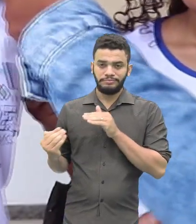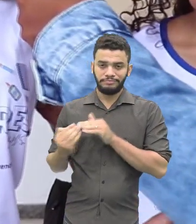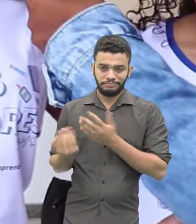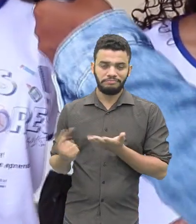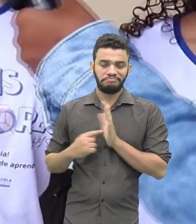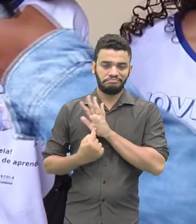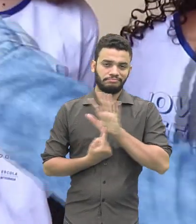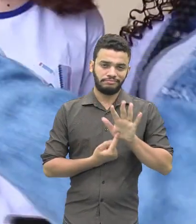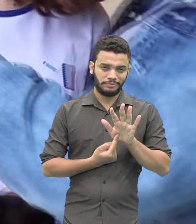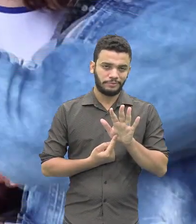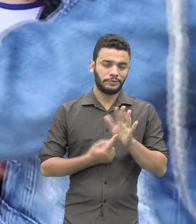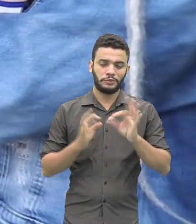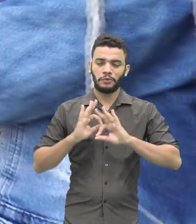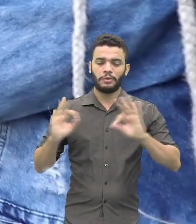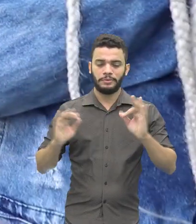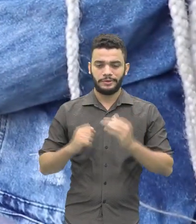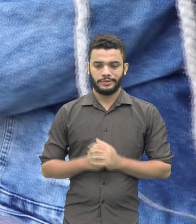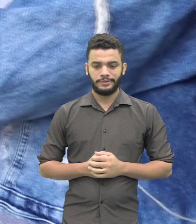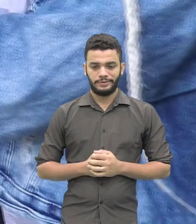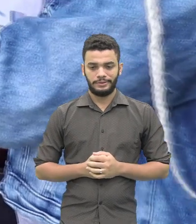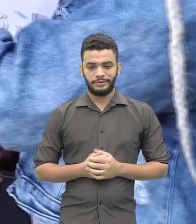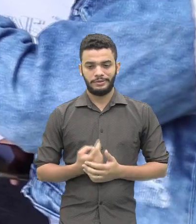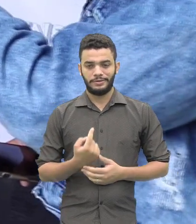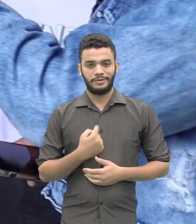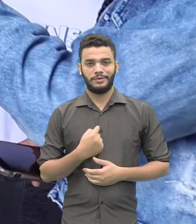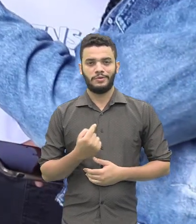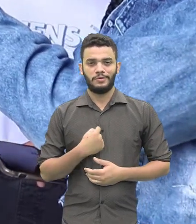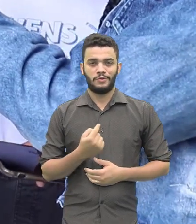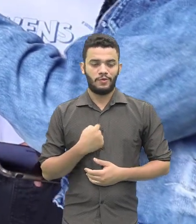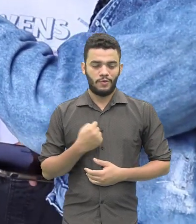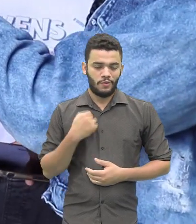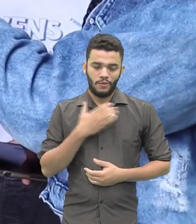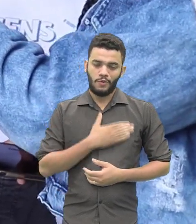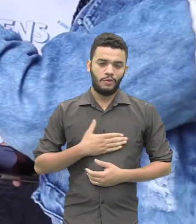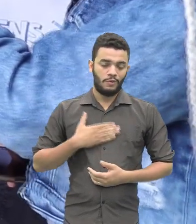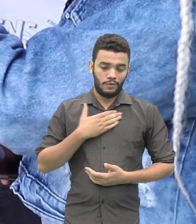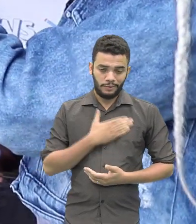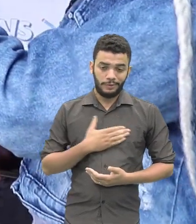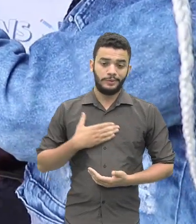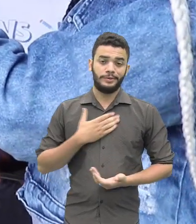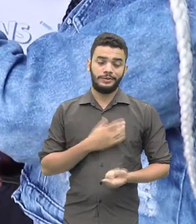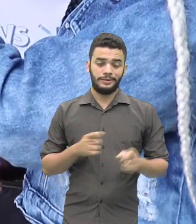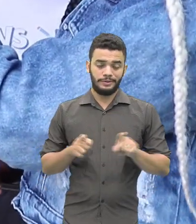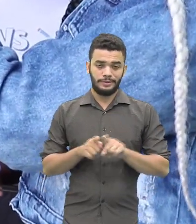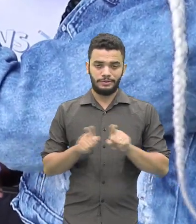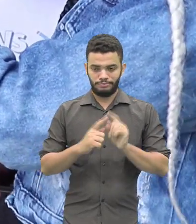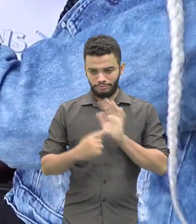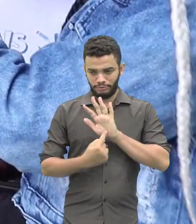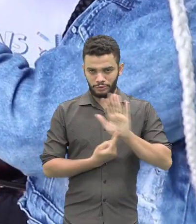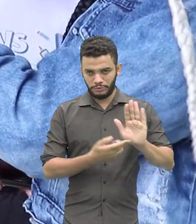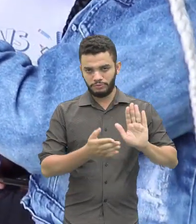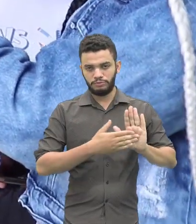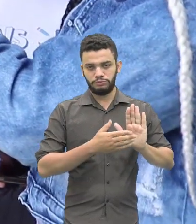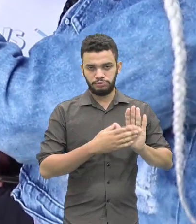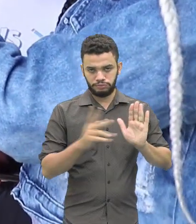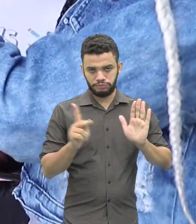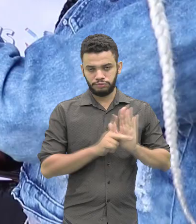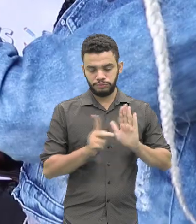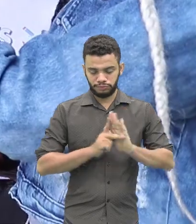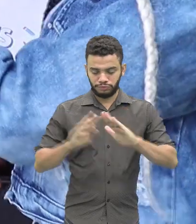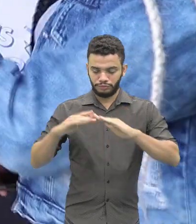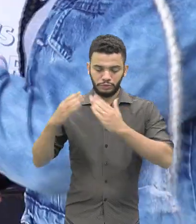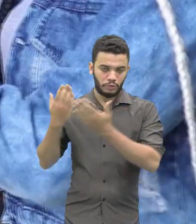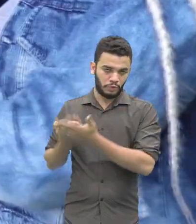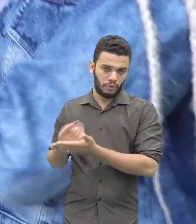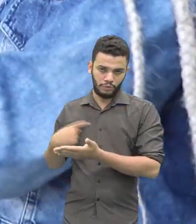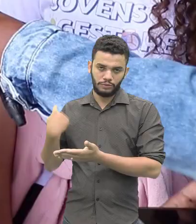muito legal Foi muito bom foi muito incrível como as meninas disseram a gente teve uma participação incrível podemos mostrar o nosso projeto além dos jovens gestores também como